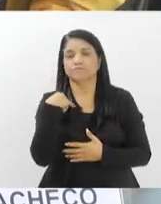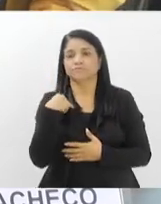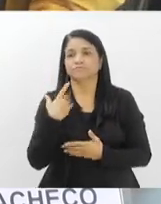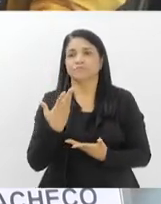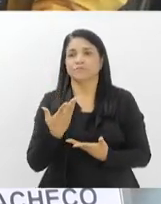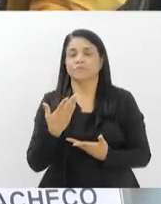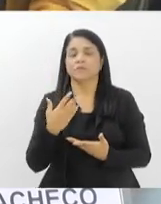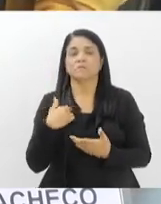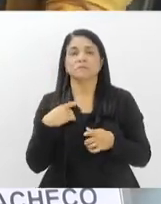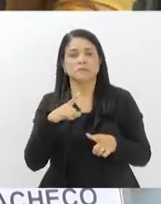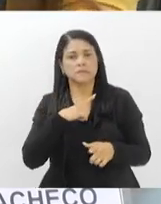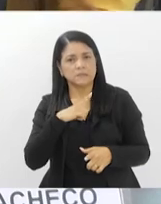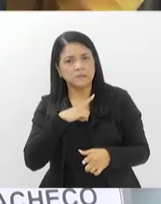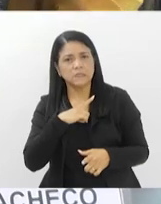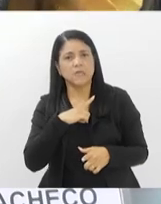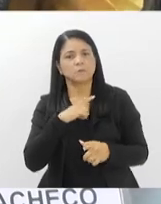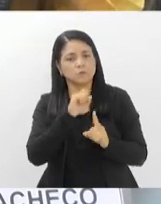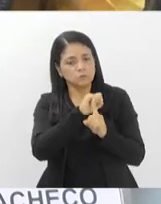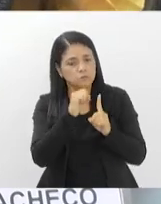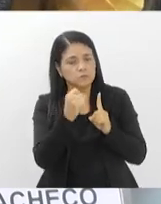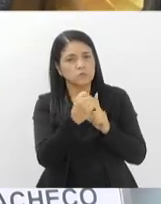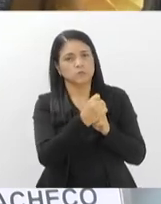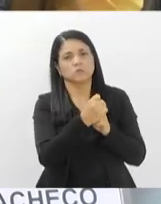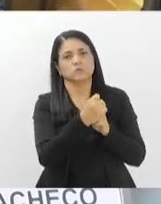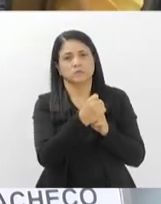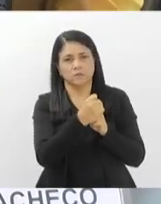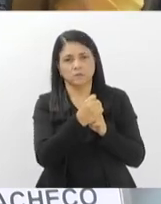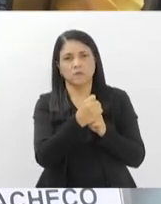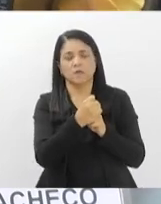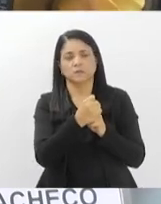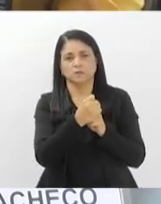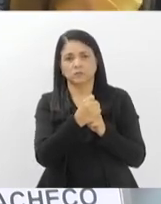fazer com que nós tenhamos uma sociedade cada vez mais